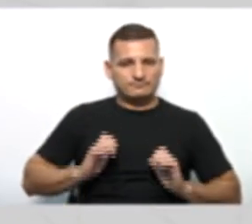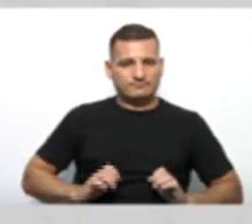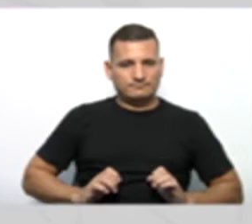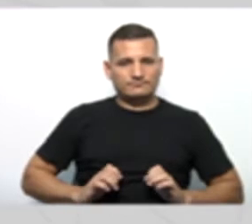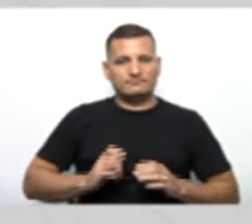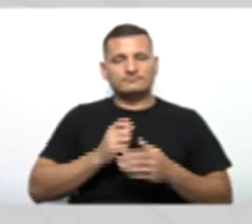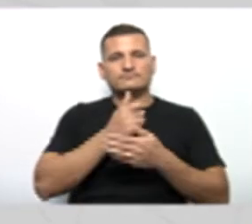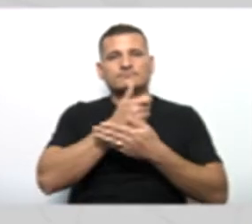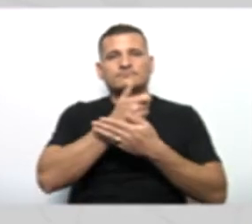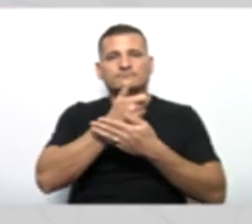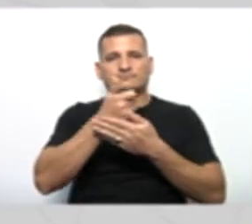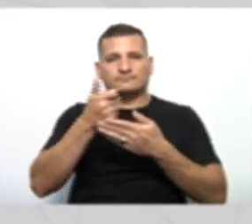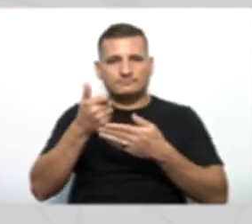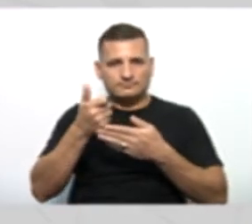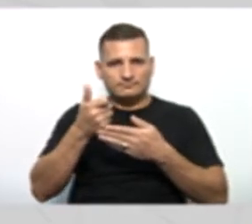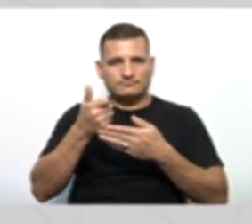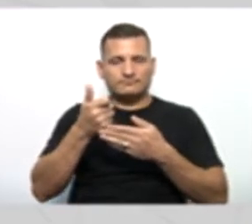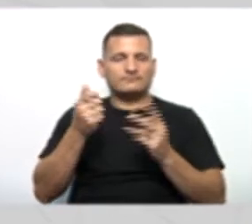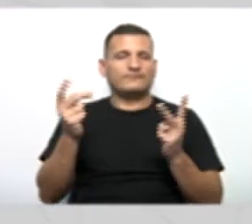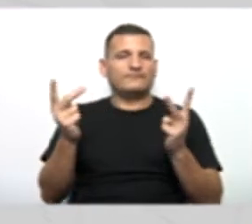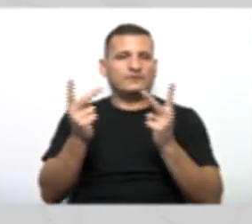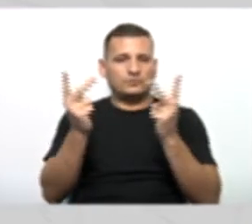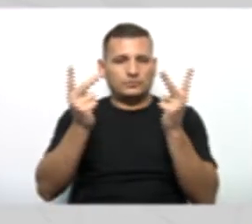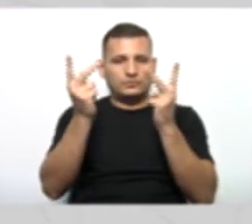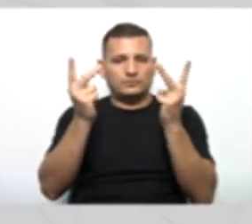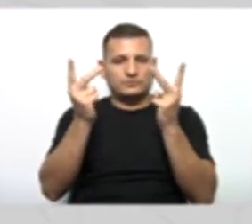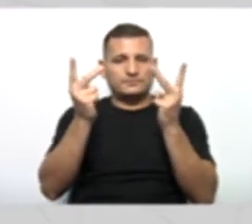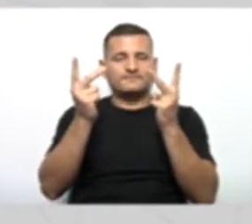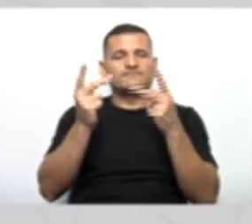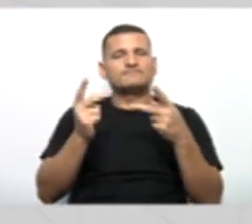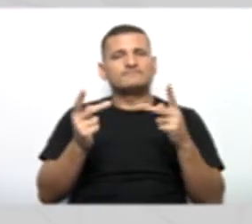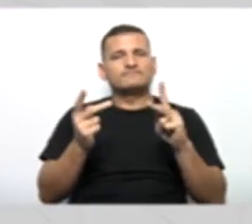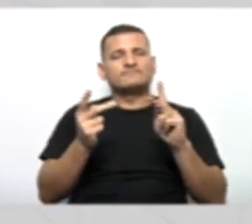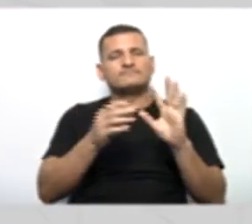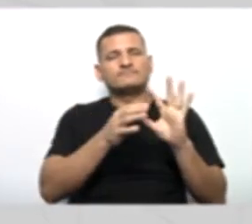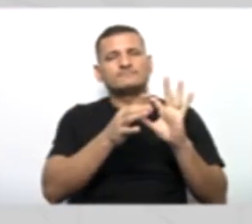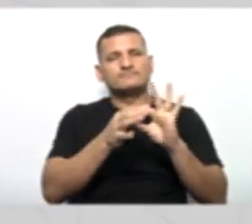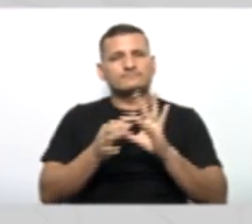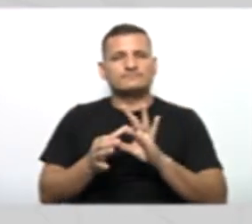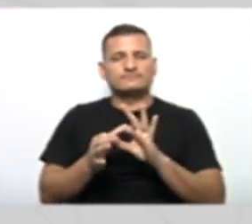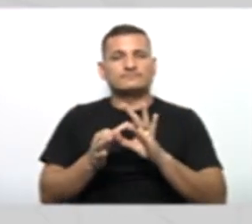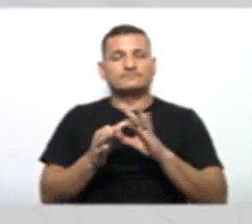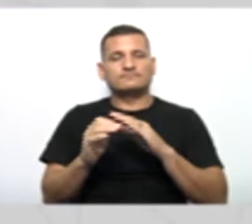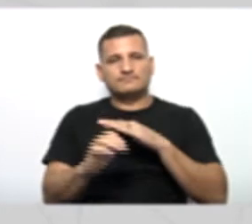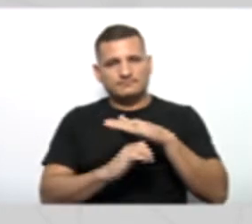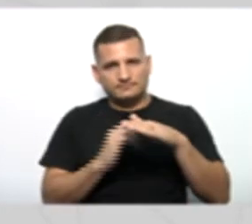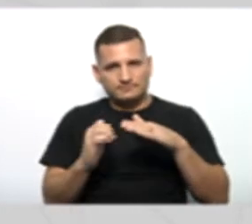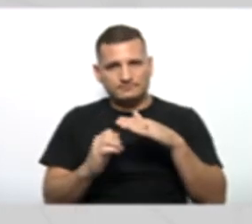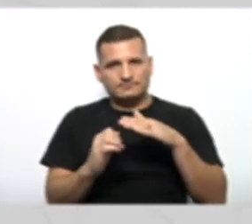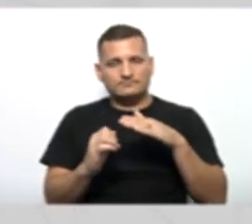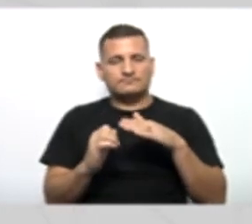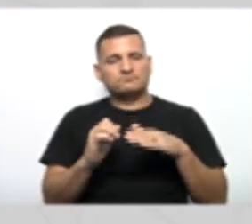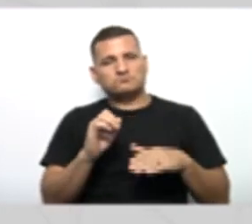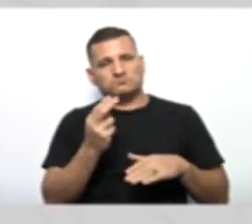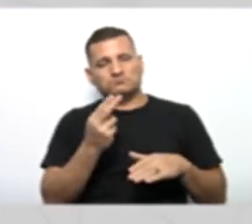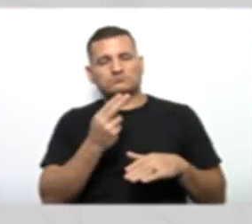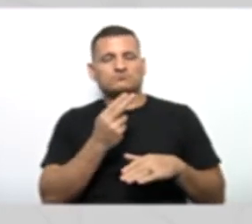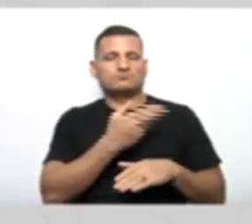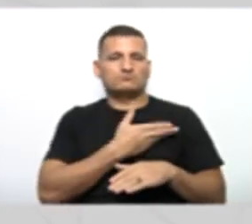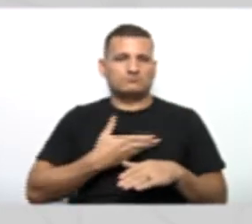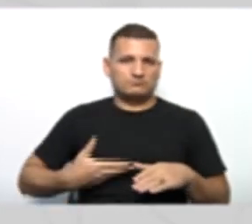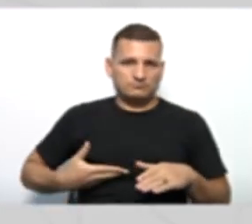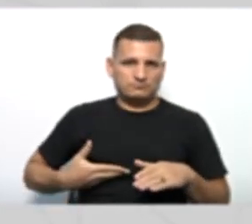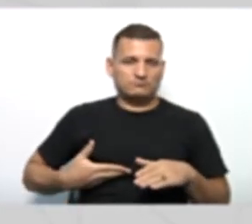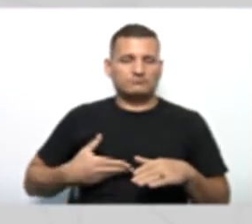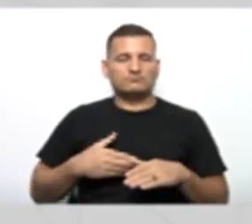a moral e as virtudes bem como as suas aplicações no contexto de empresas e organizações públicas assinale a